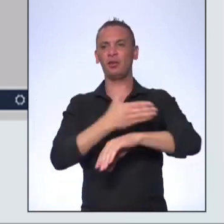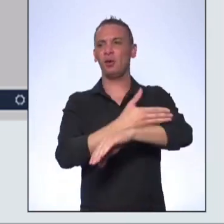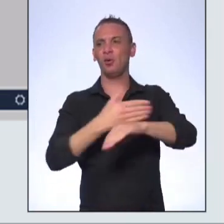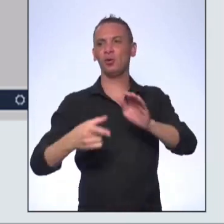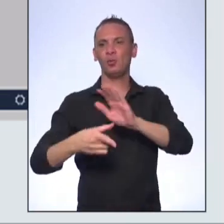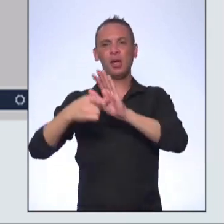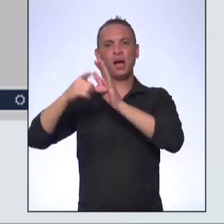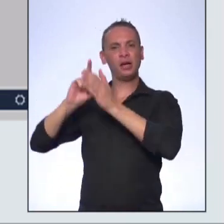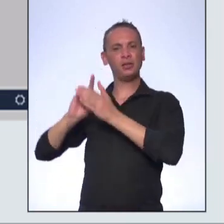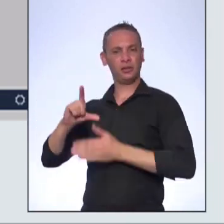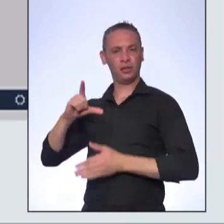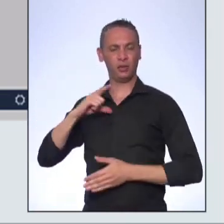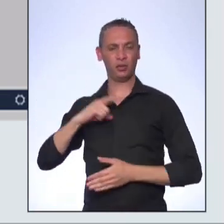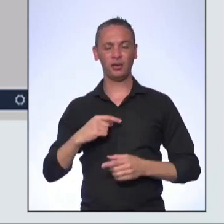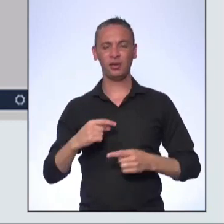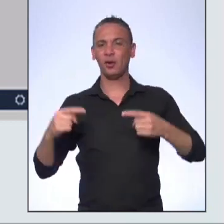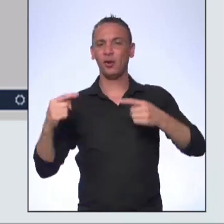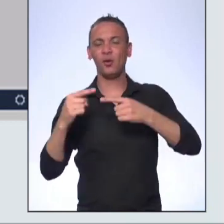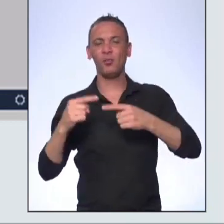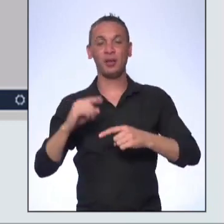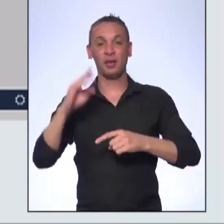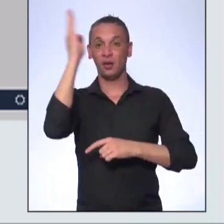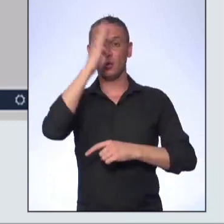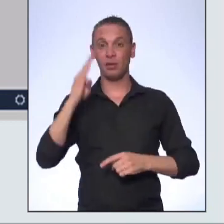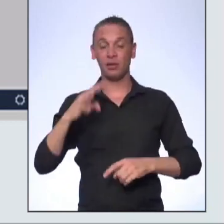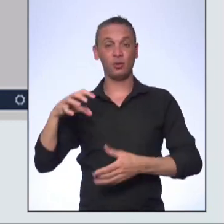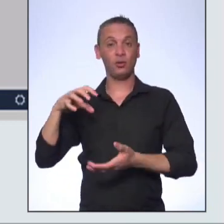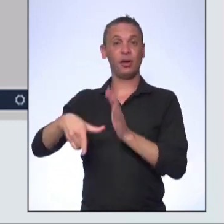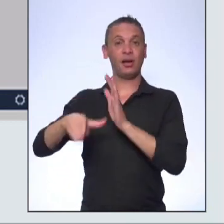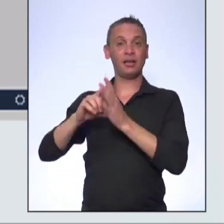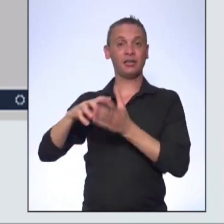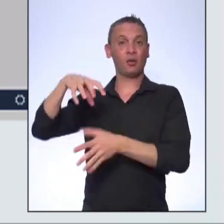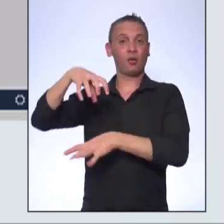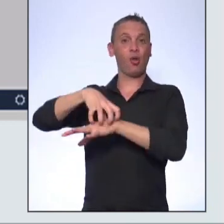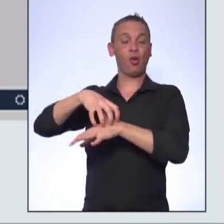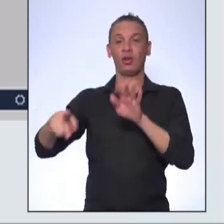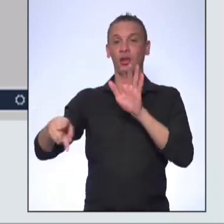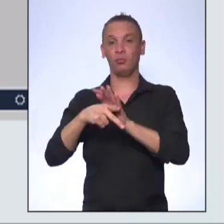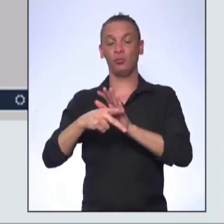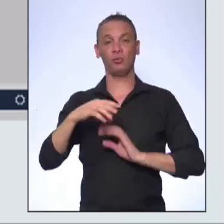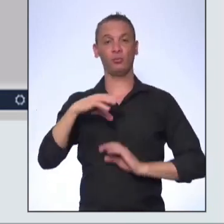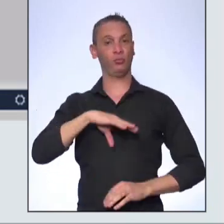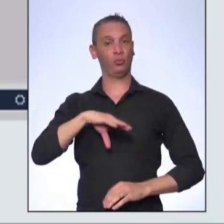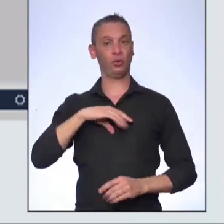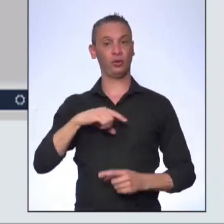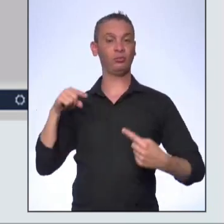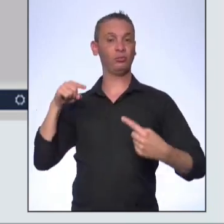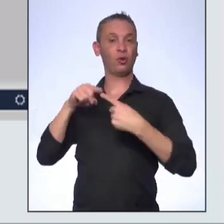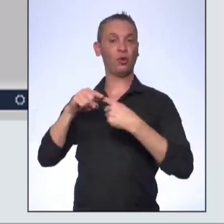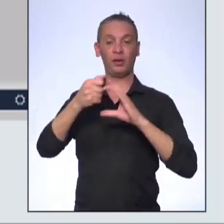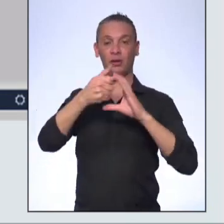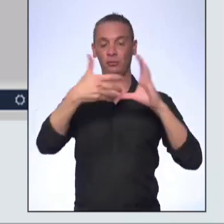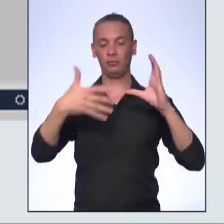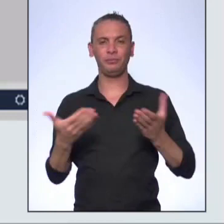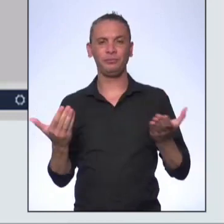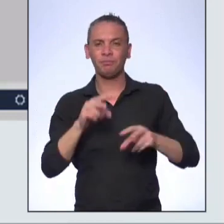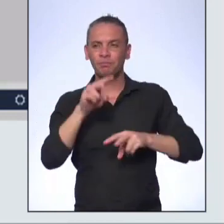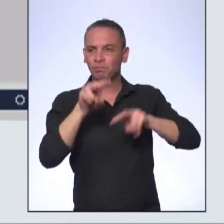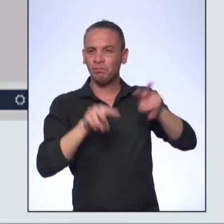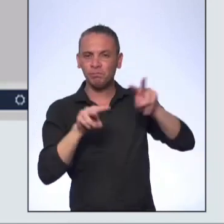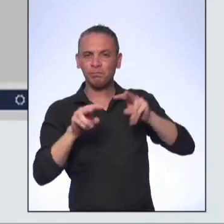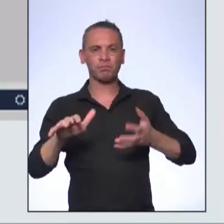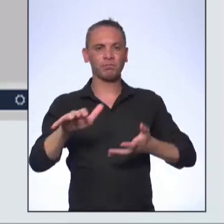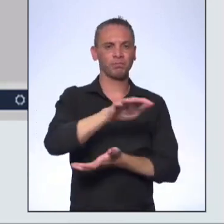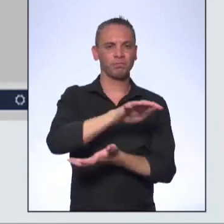tempo em que o Brasil era uma colônia portuguesa continuavam prevalecendo. A partir de agora, iremos analisar as principais revoltas